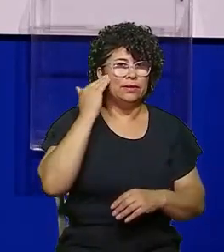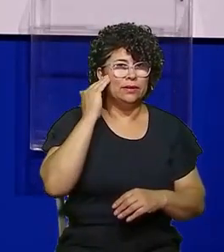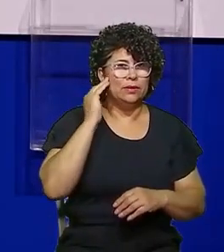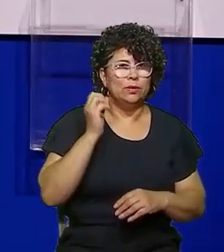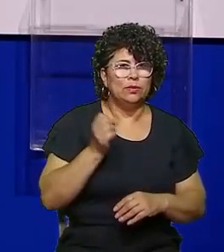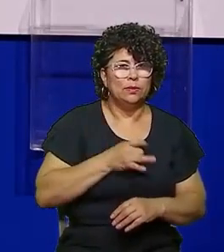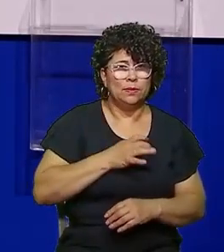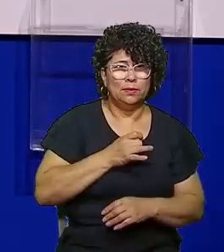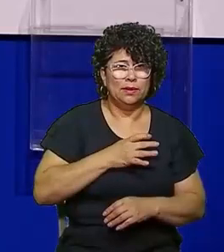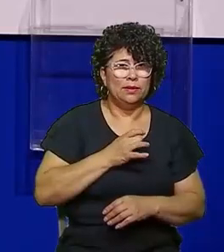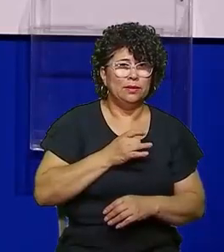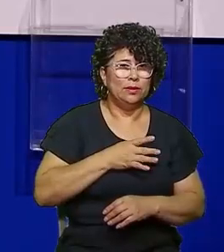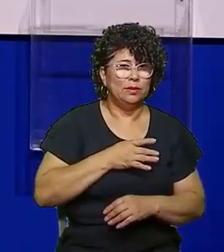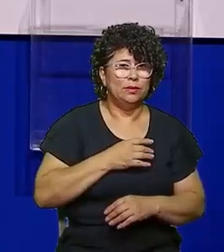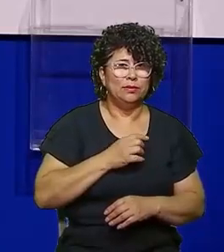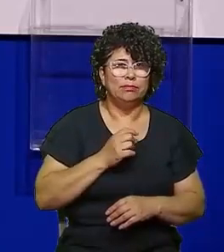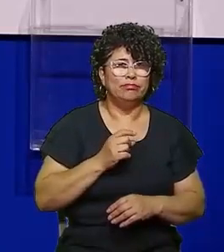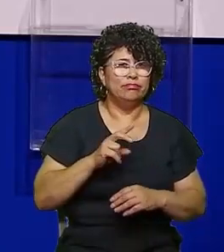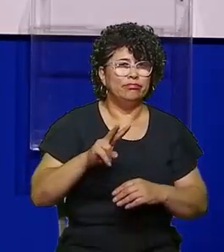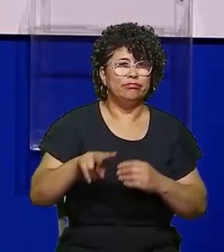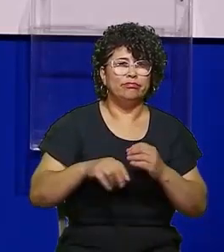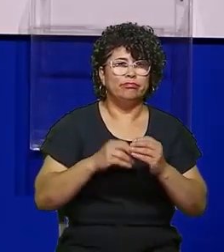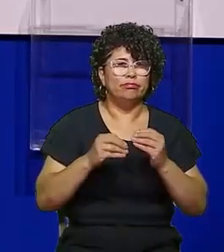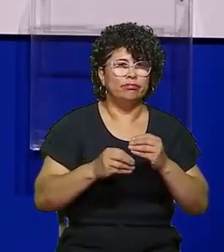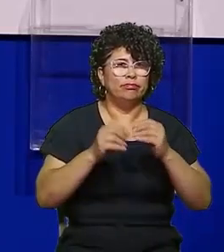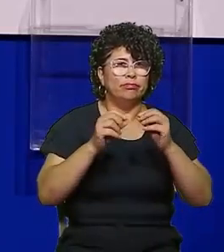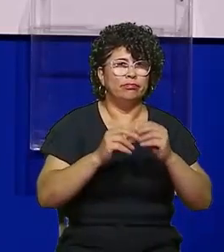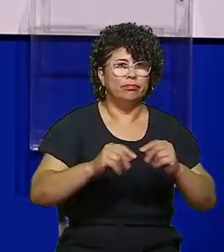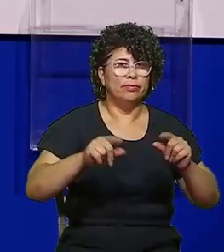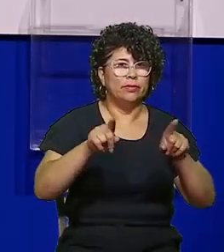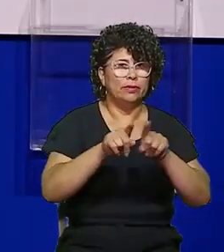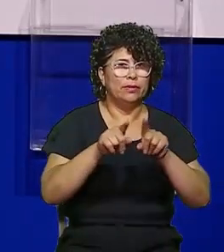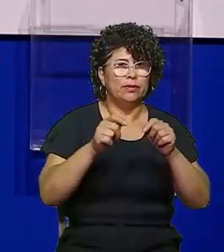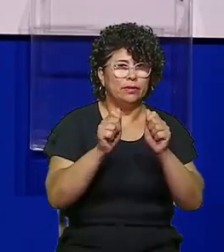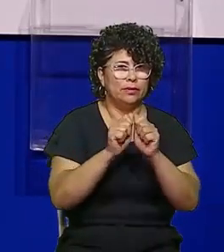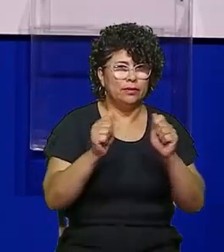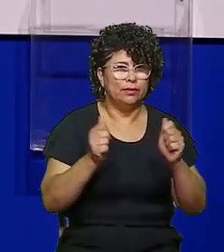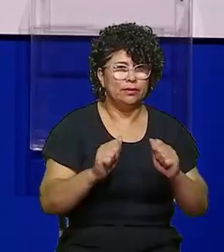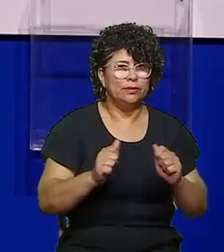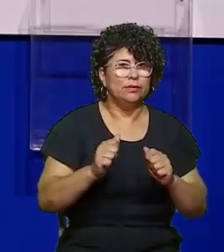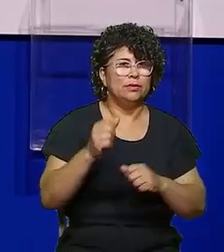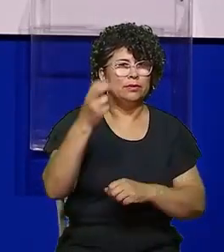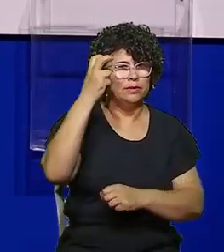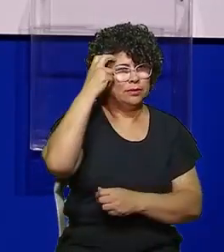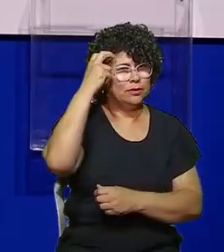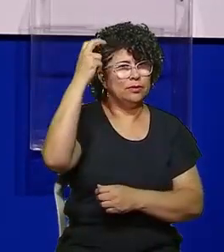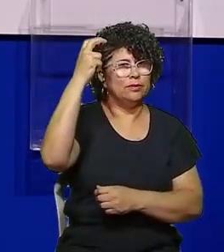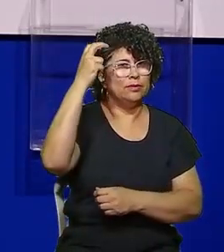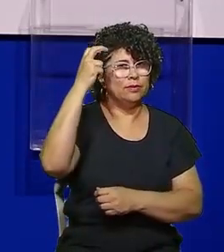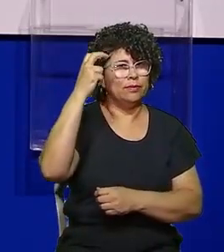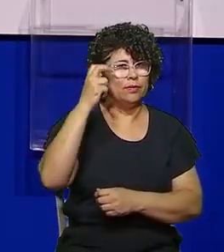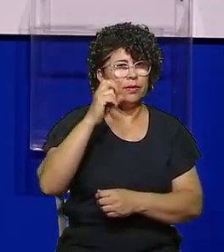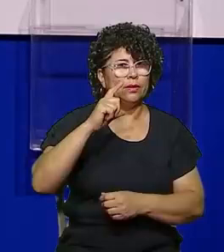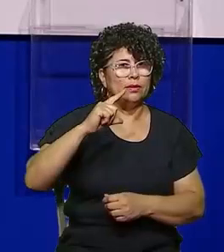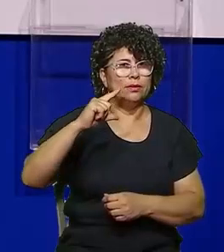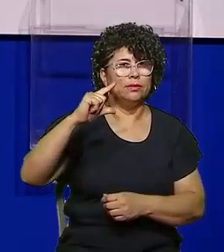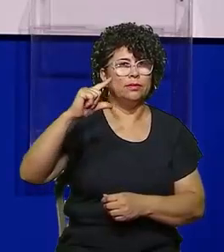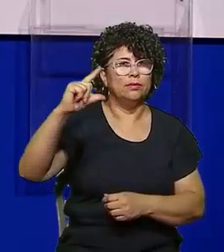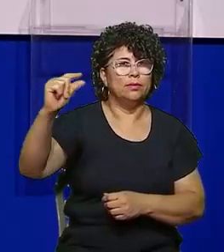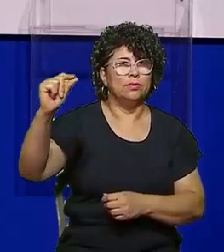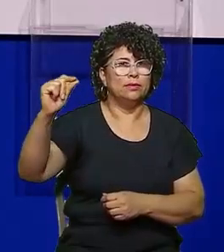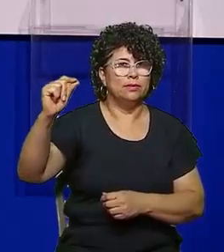medo cristalizou-os, estátuas sábias. Adeus,